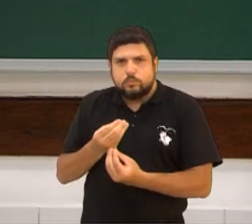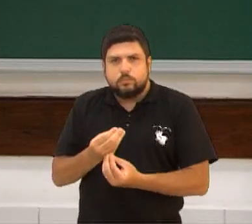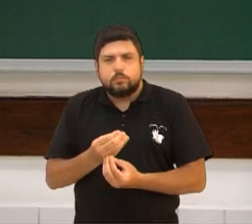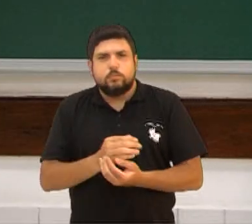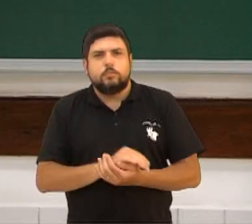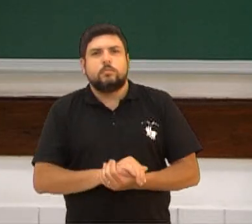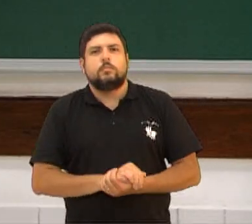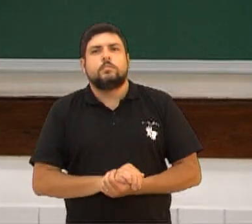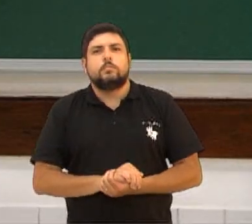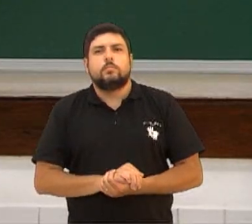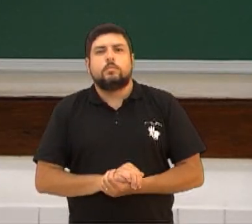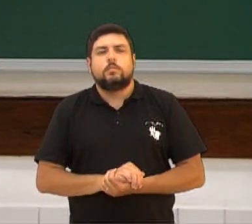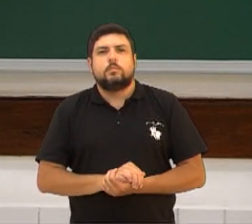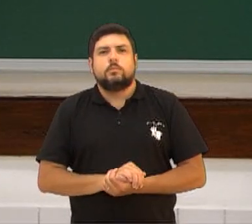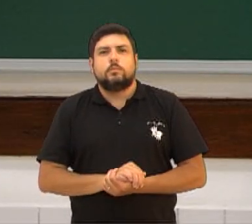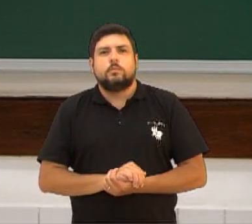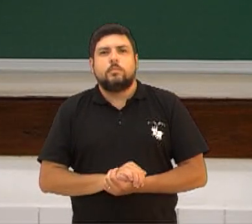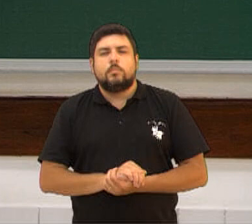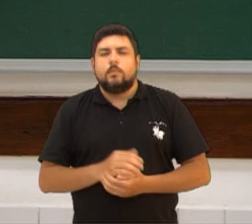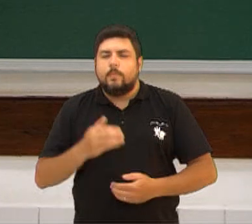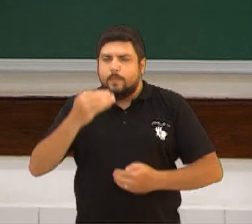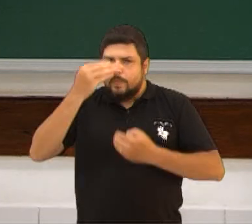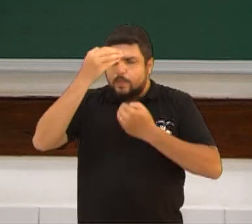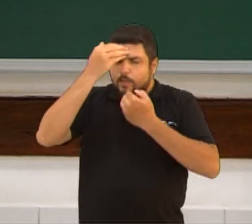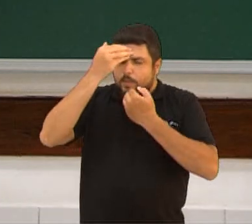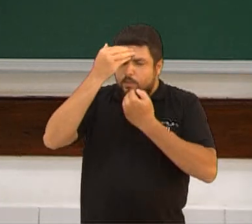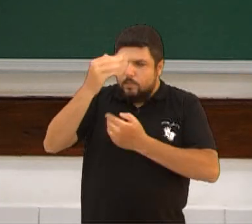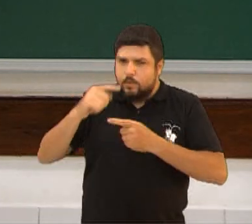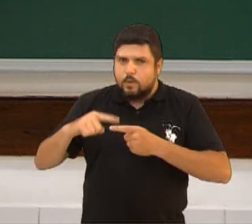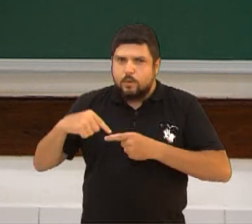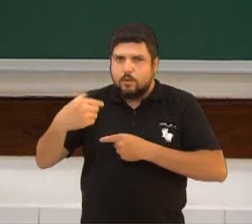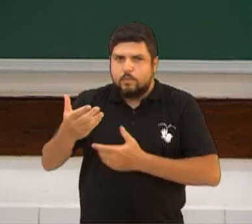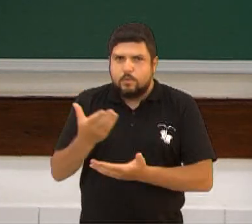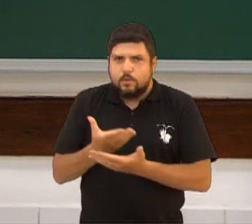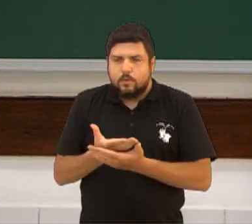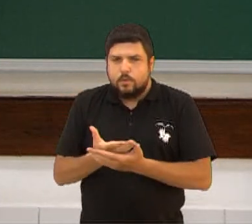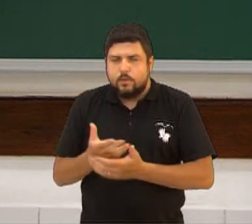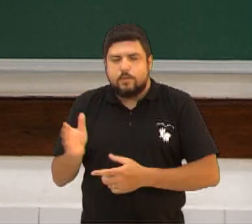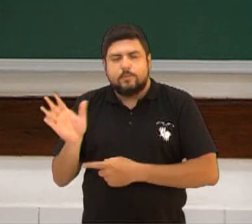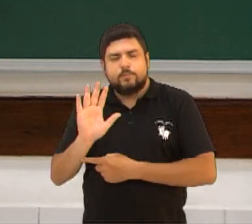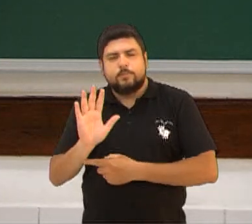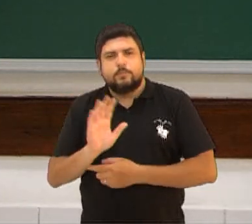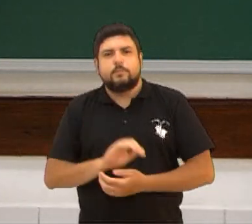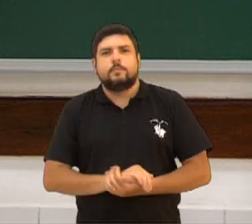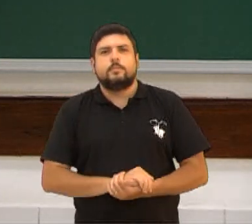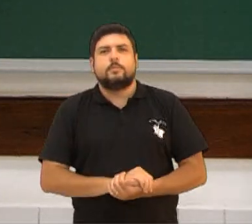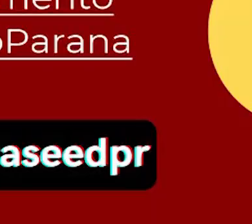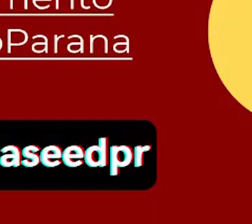Pessoal, muito obrigado, até a próxima, um grande abraço.